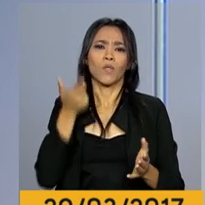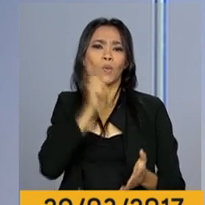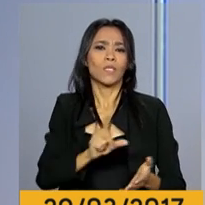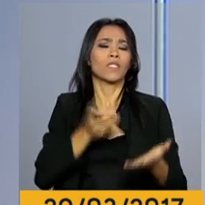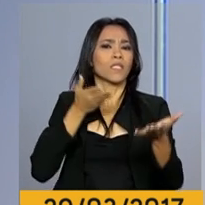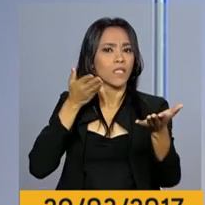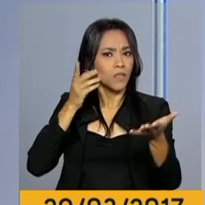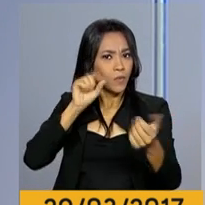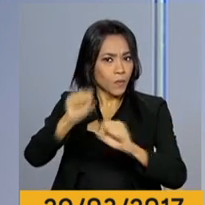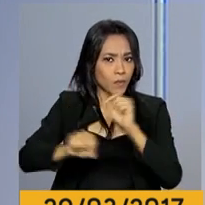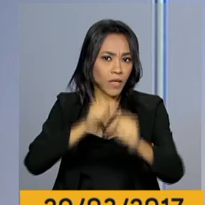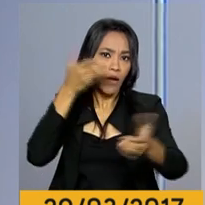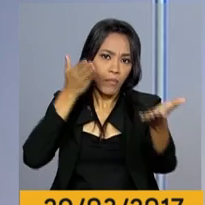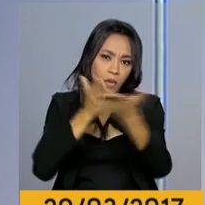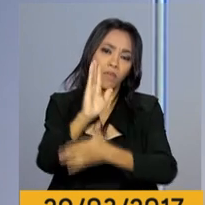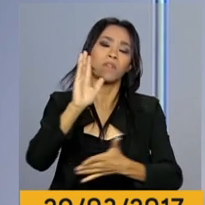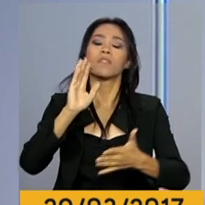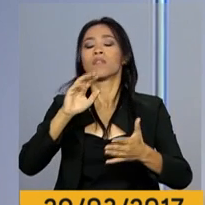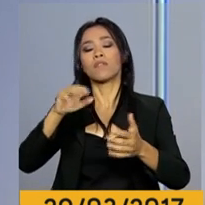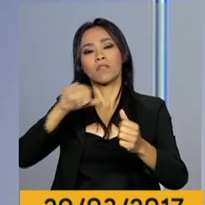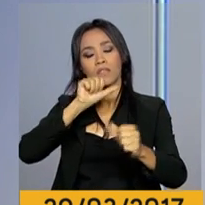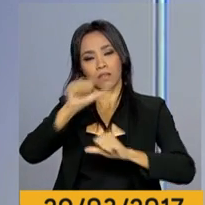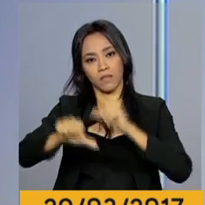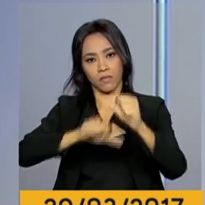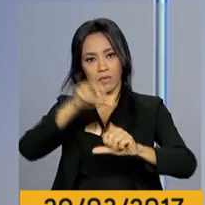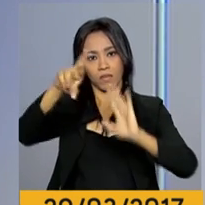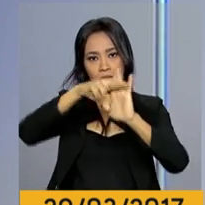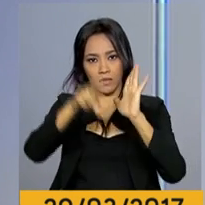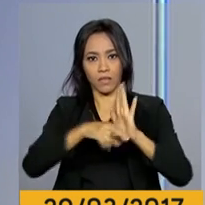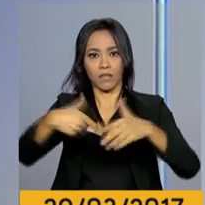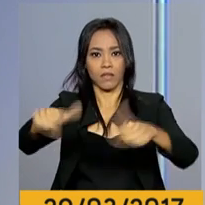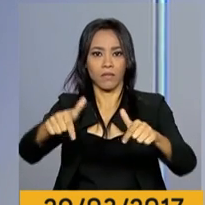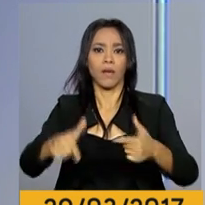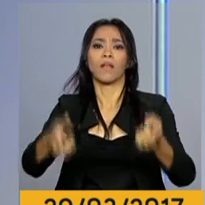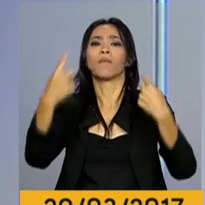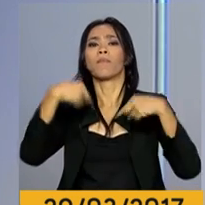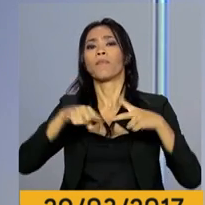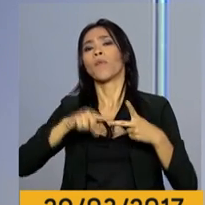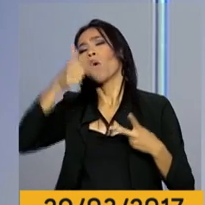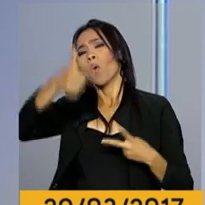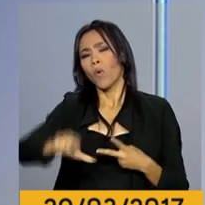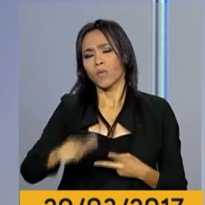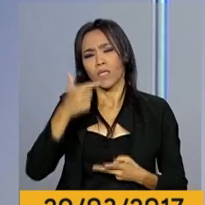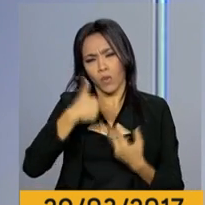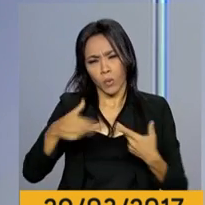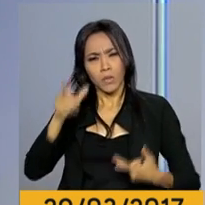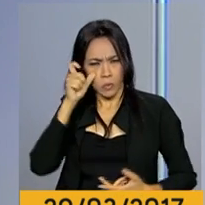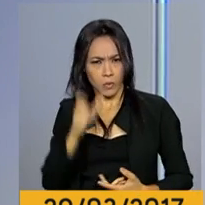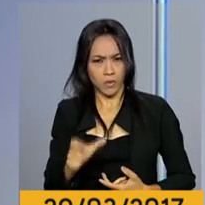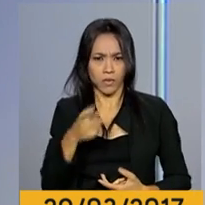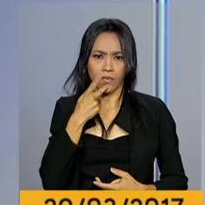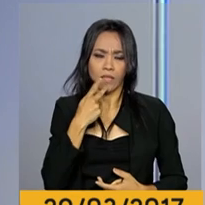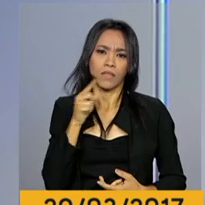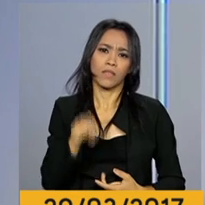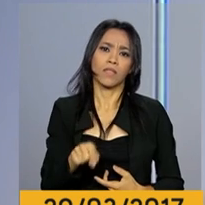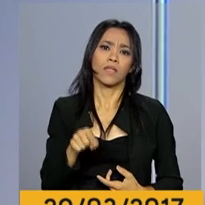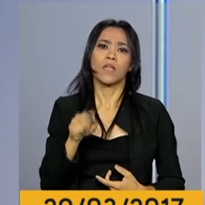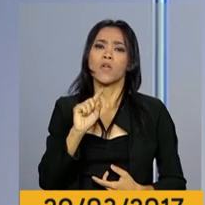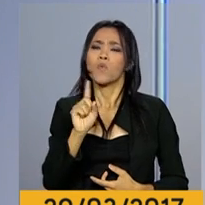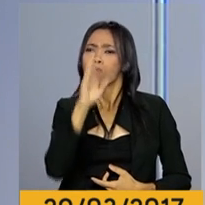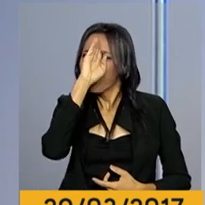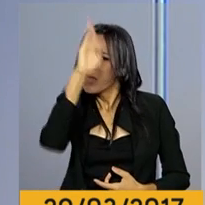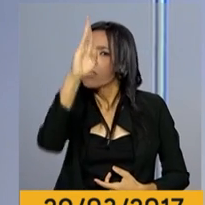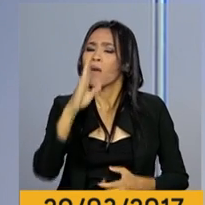trabalhista e até registra um fato curioso principais pontos dessa proposta